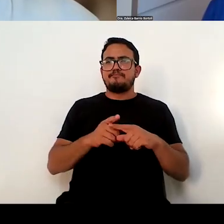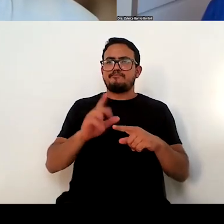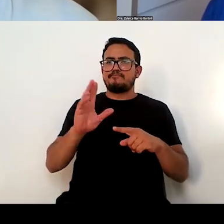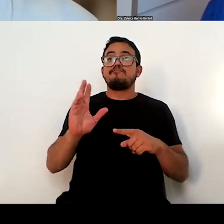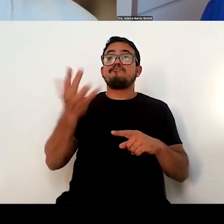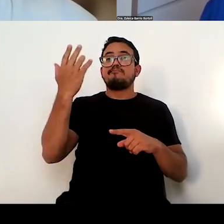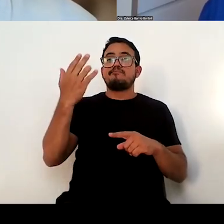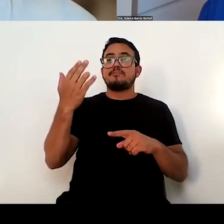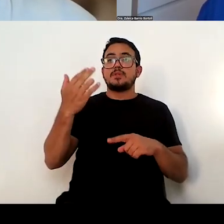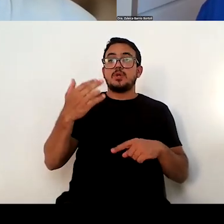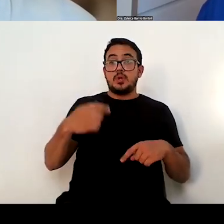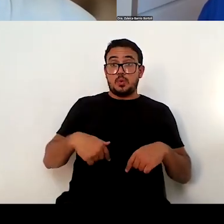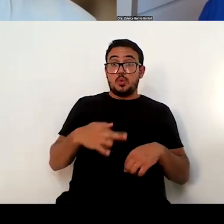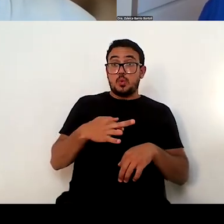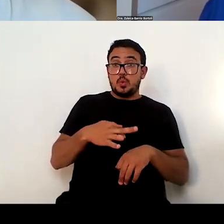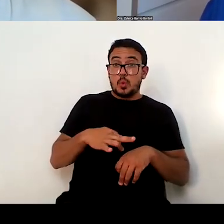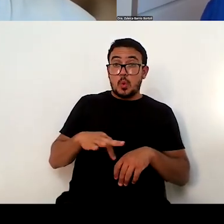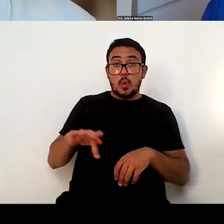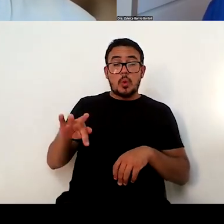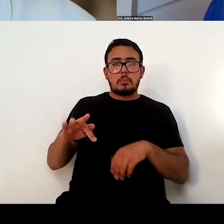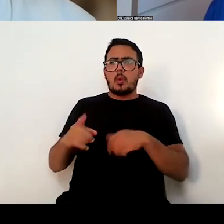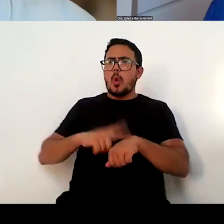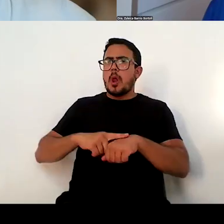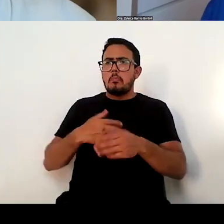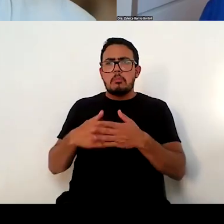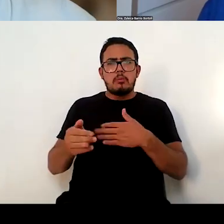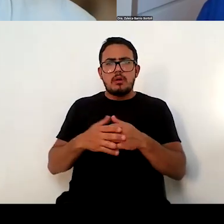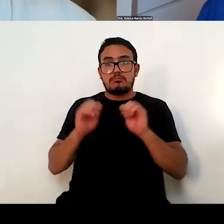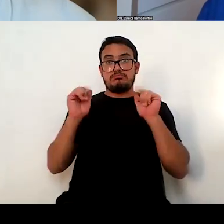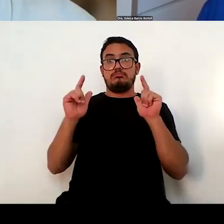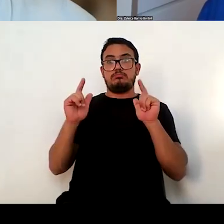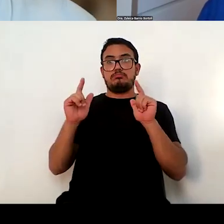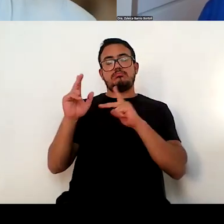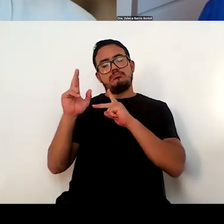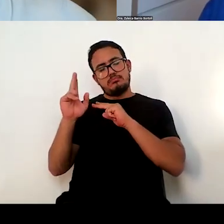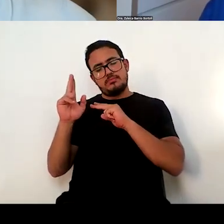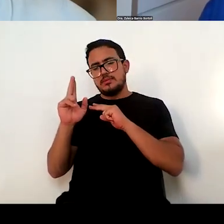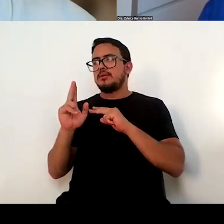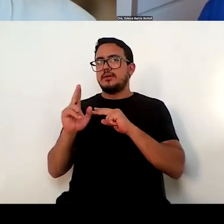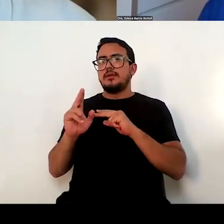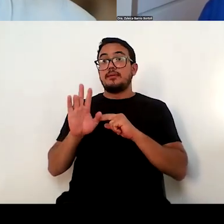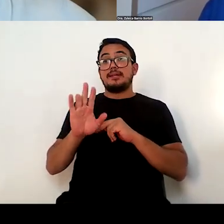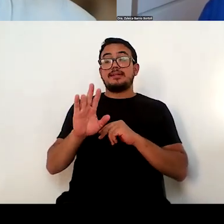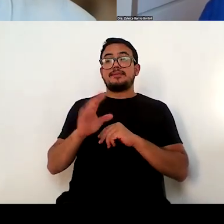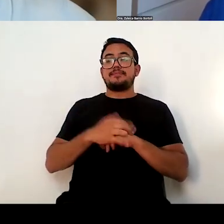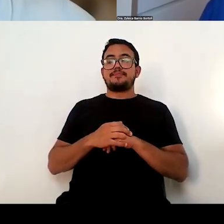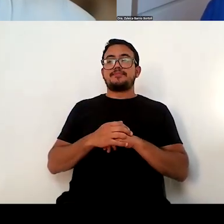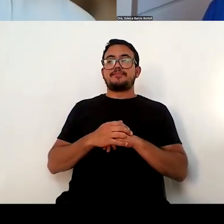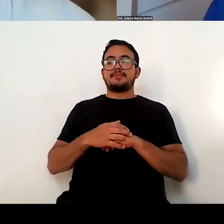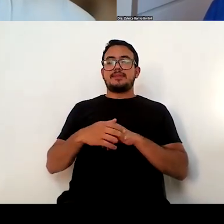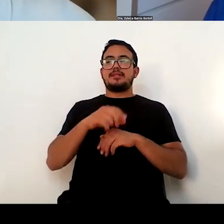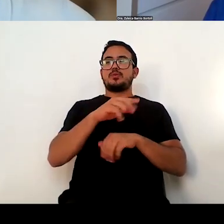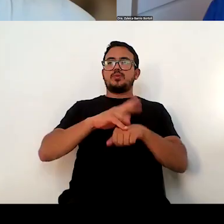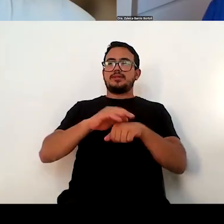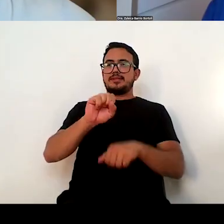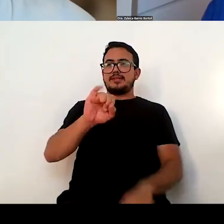estar dormindo ou do paciente estar acordado. Na síndrome do intestino irritável, não. Se o paciente dorme, acabou, ele não tem mais nada. Ele só vai sentir o